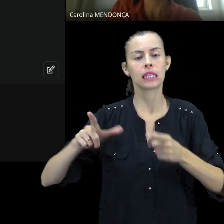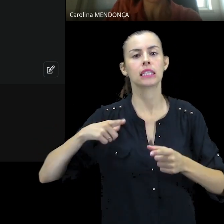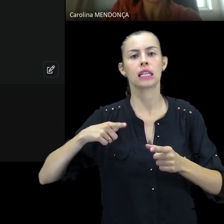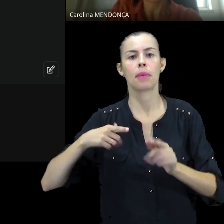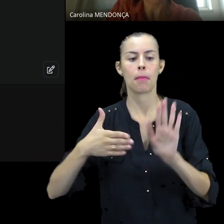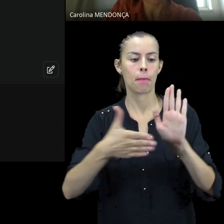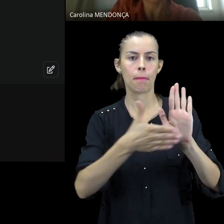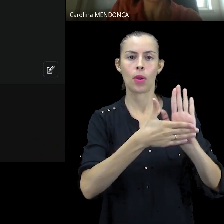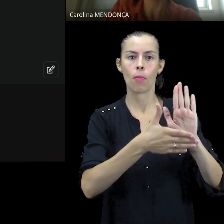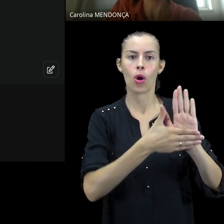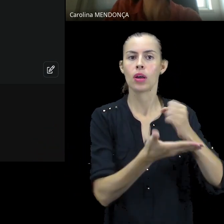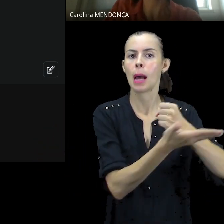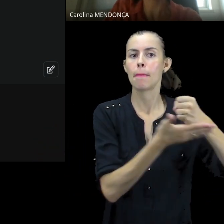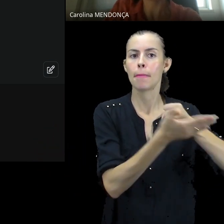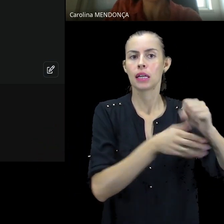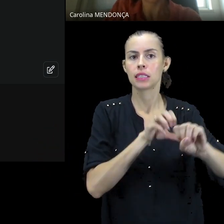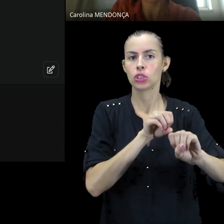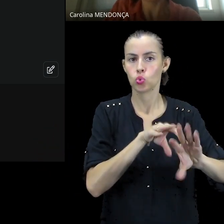no Plano Nacional de Educação, né, que desde